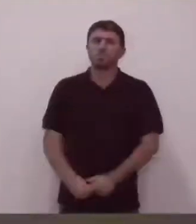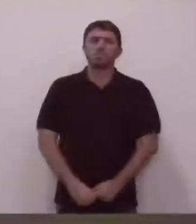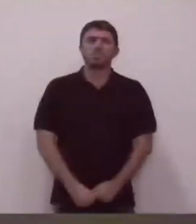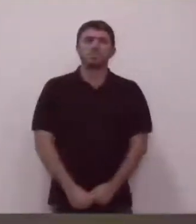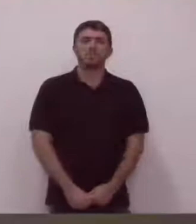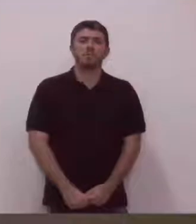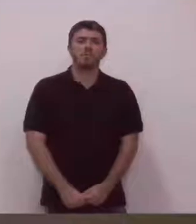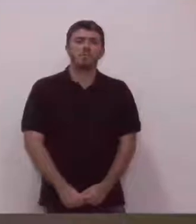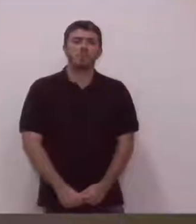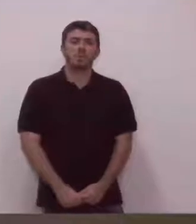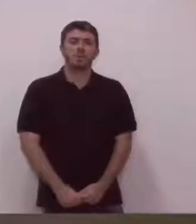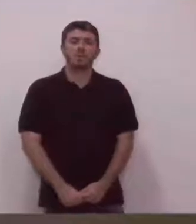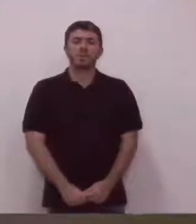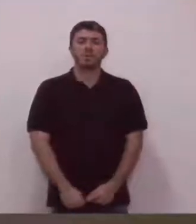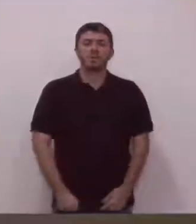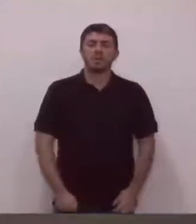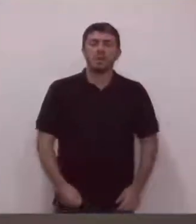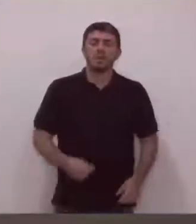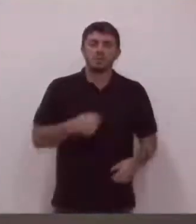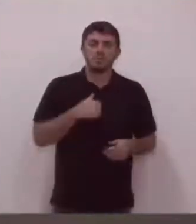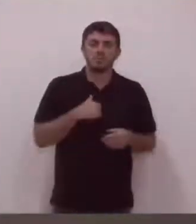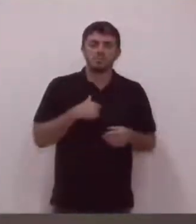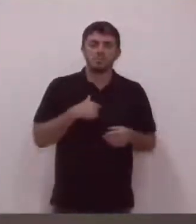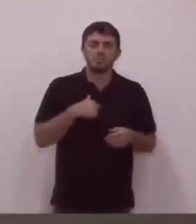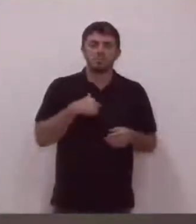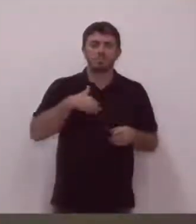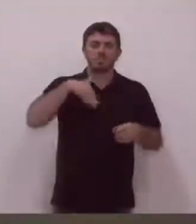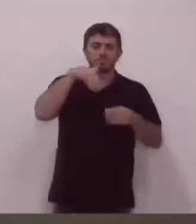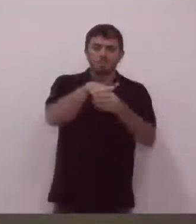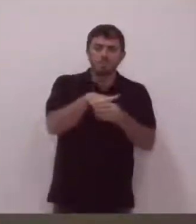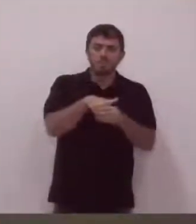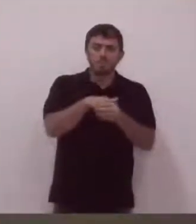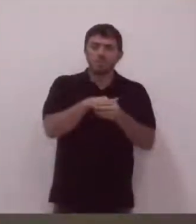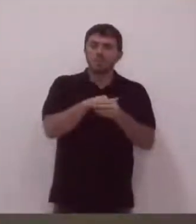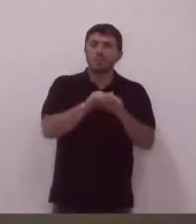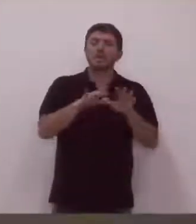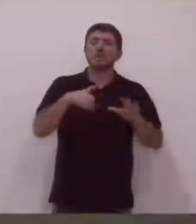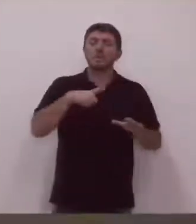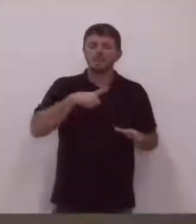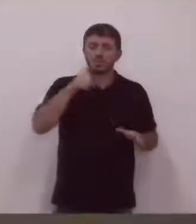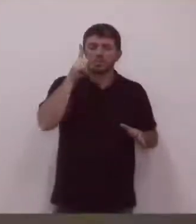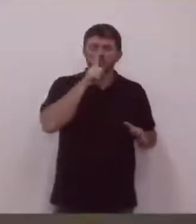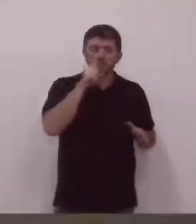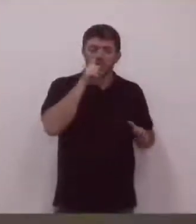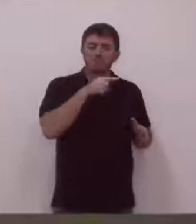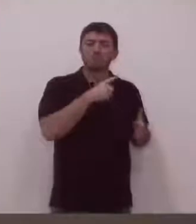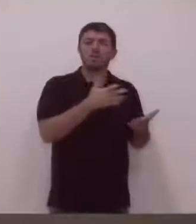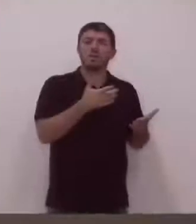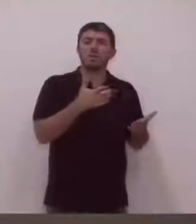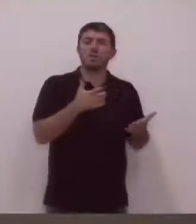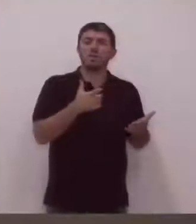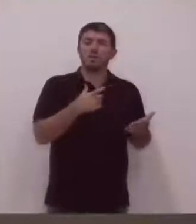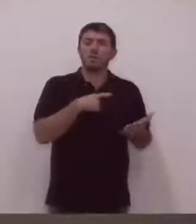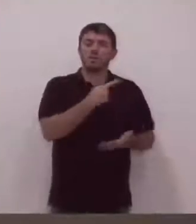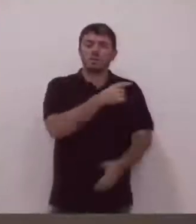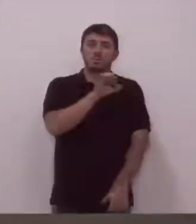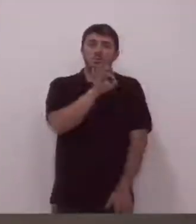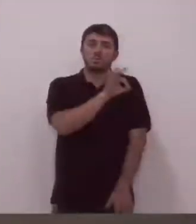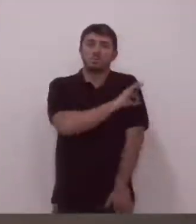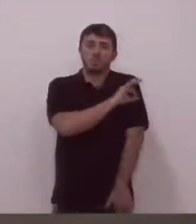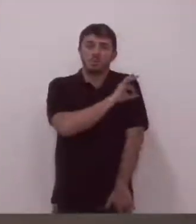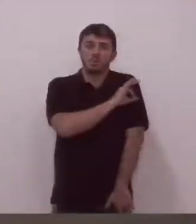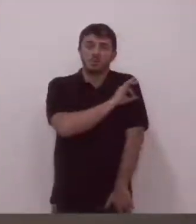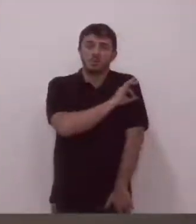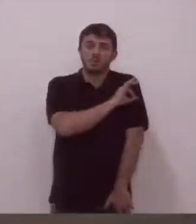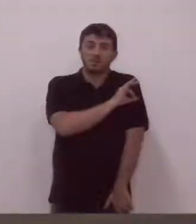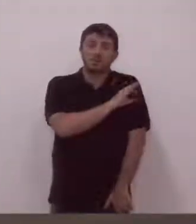minha votação é clara. Houve eventual falha ou erro no processo? Houve. Houve má-fé do prefeito? Claramente não.